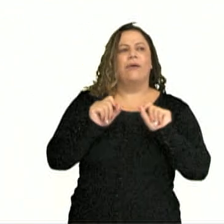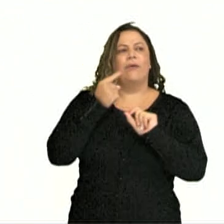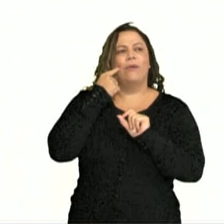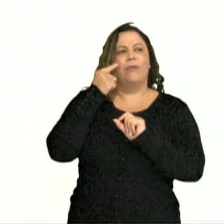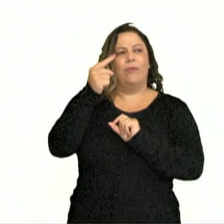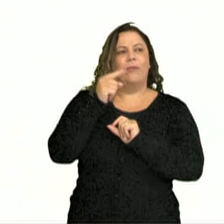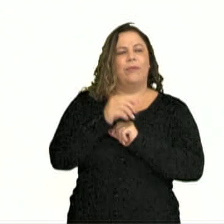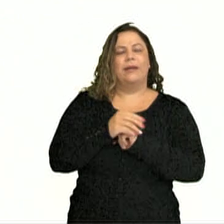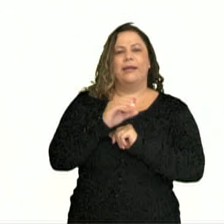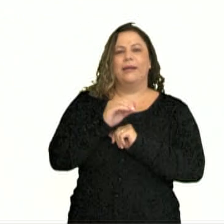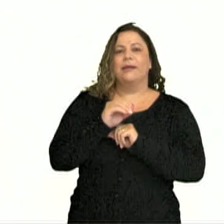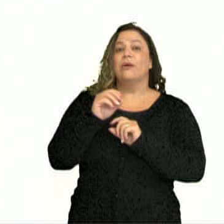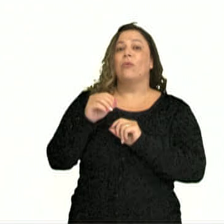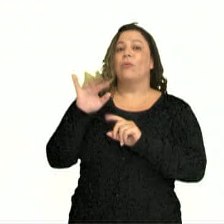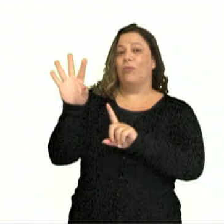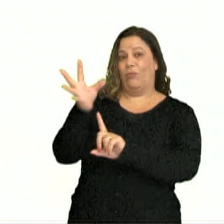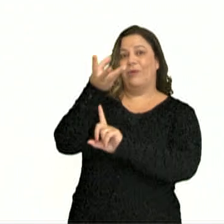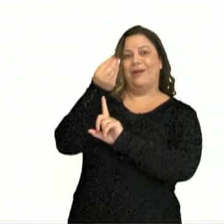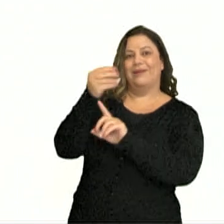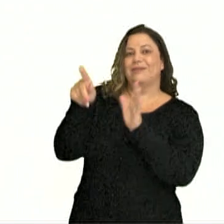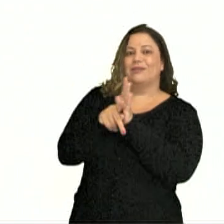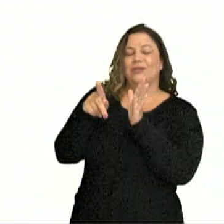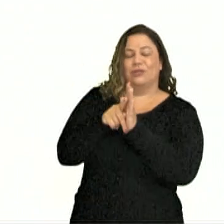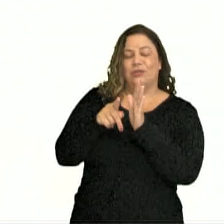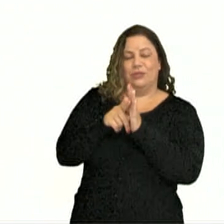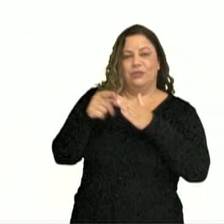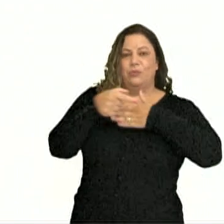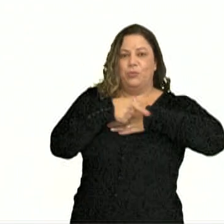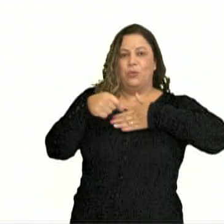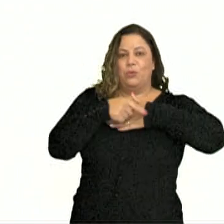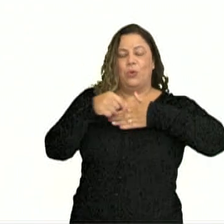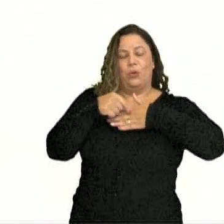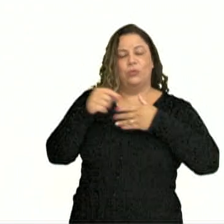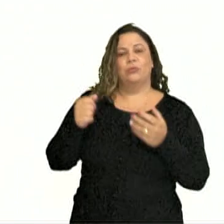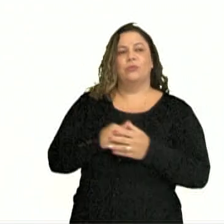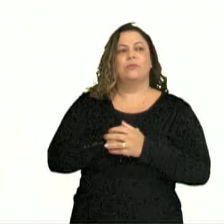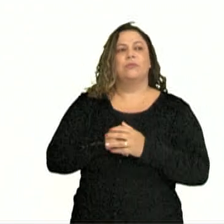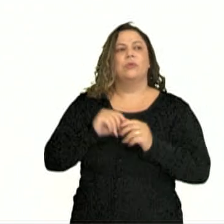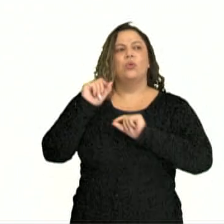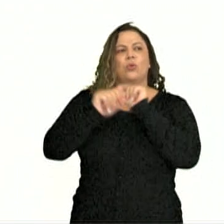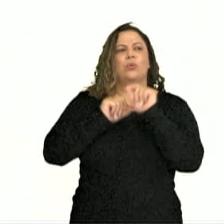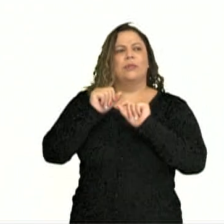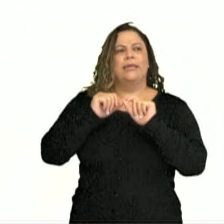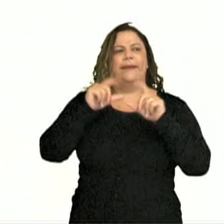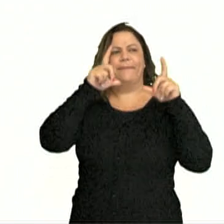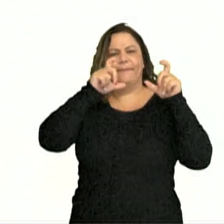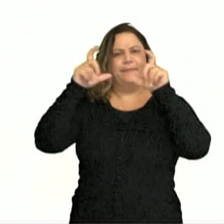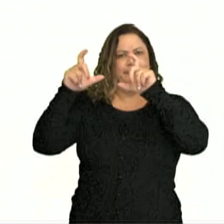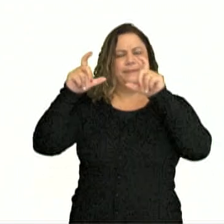o artista e aqui algumas obras dele. Ó,